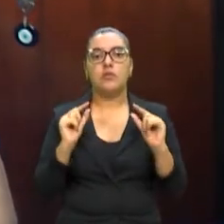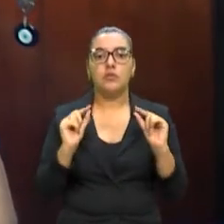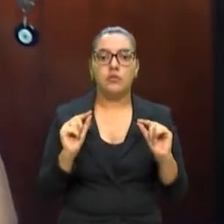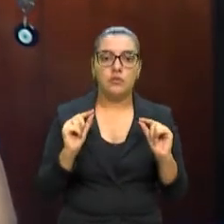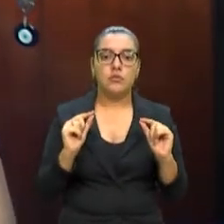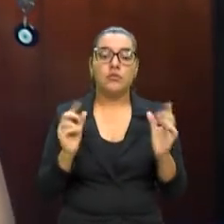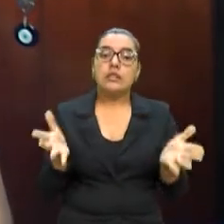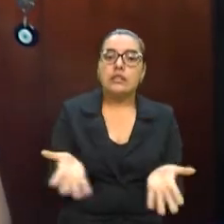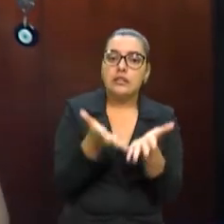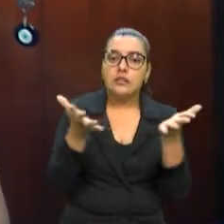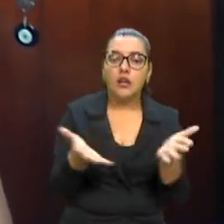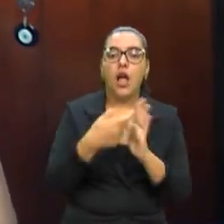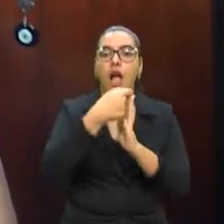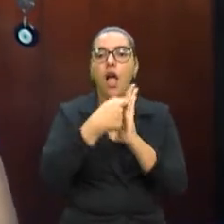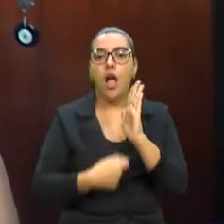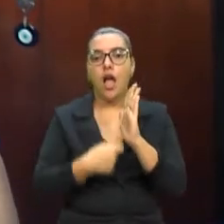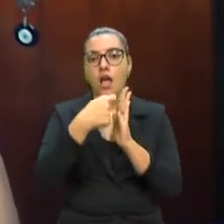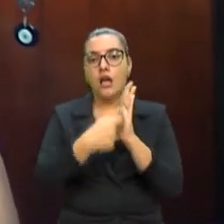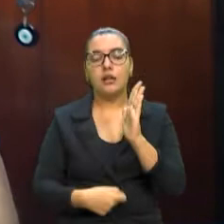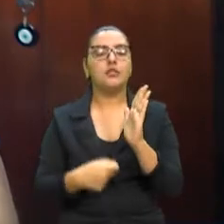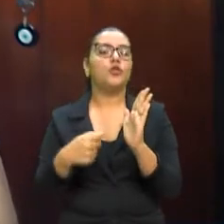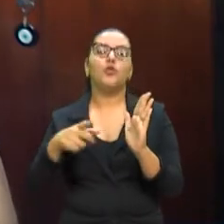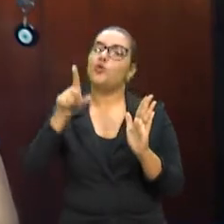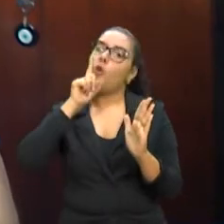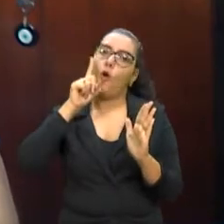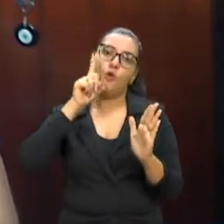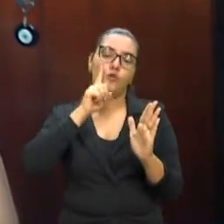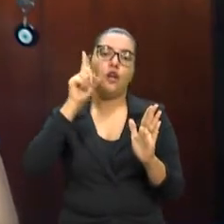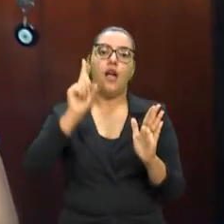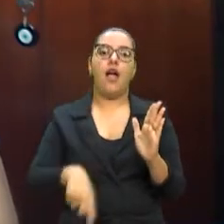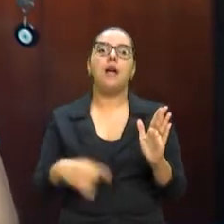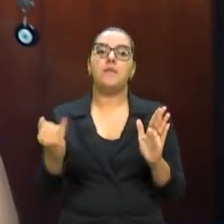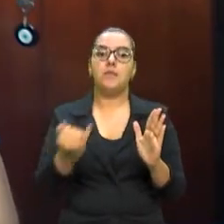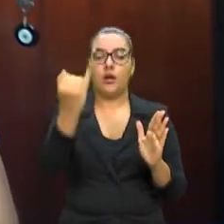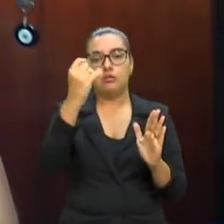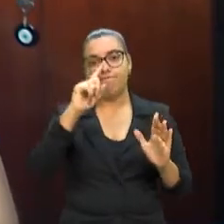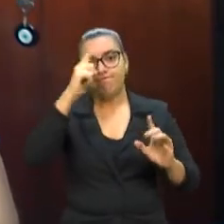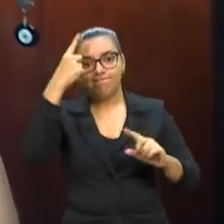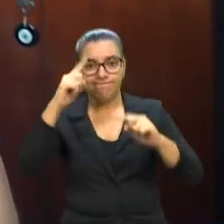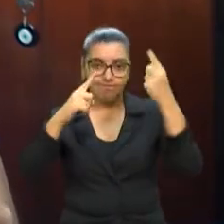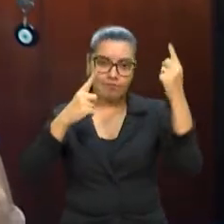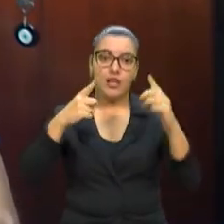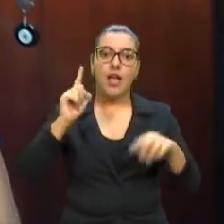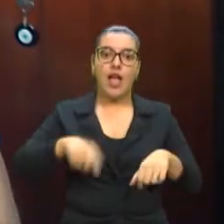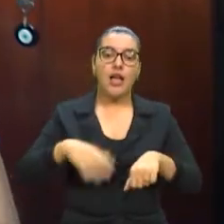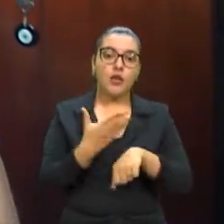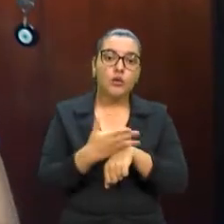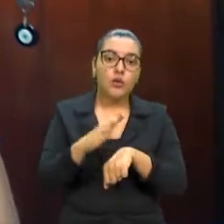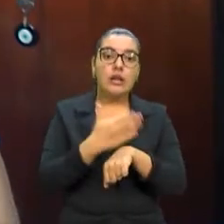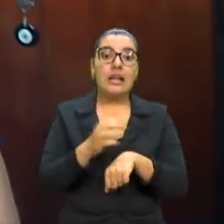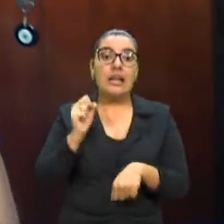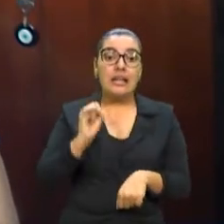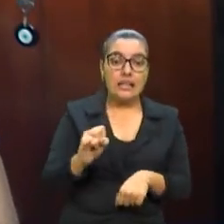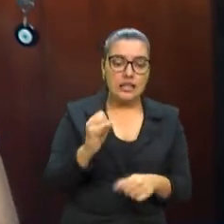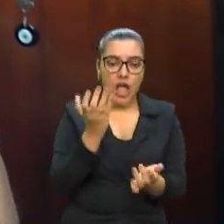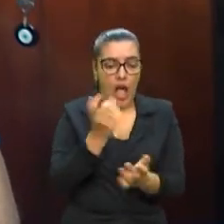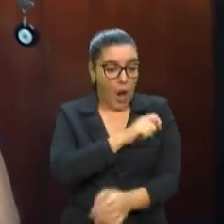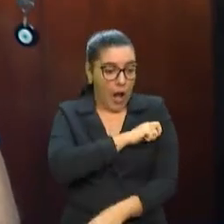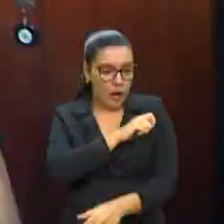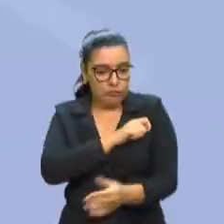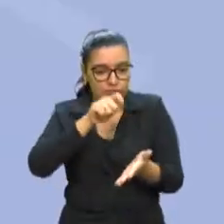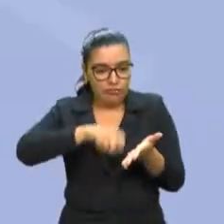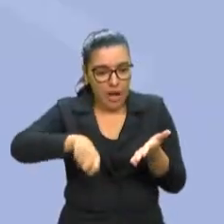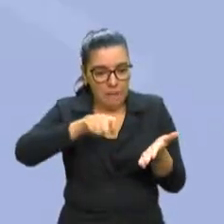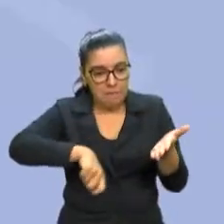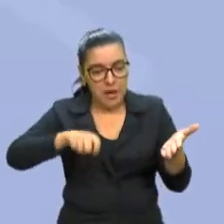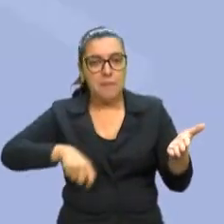estimular uma redação constante também é muito importante. A redação é prática, então quanto mais o estudante escrever,